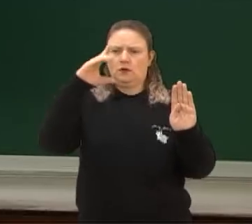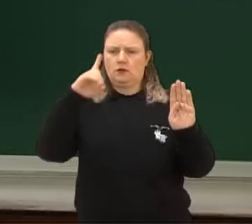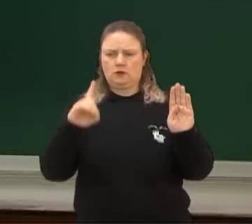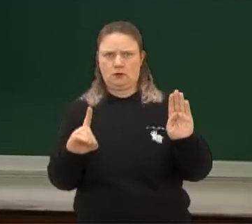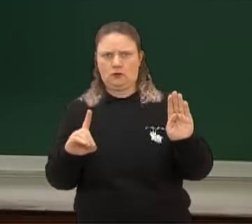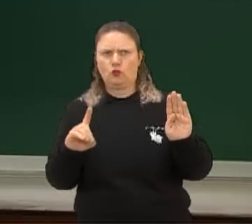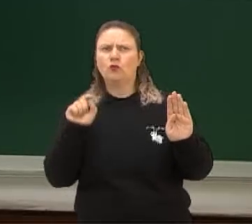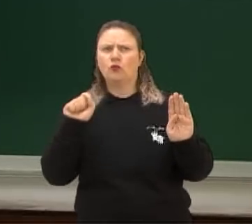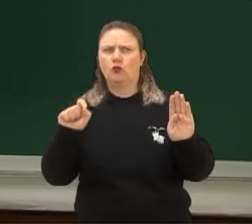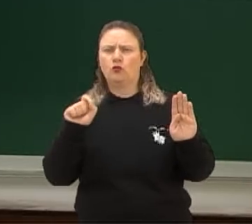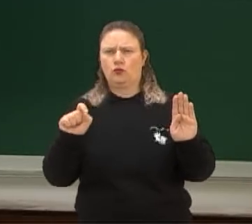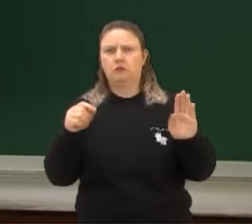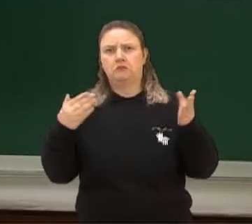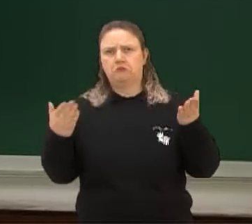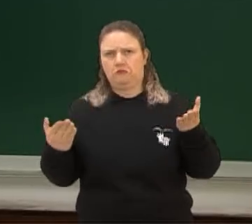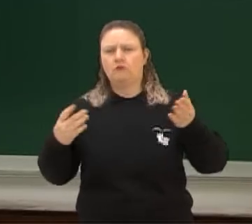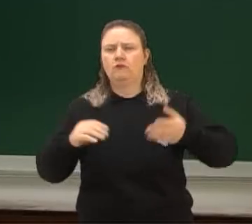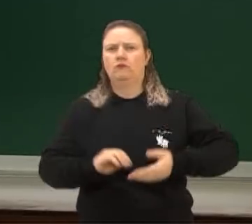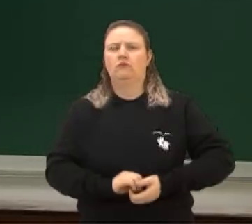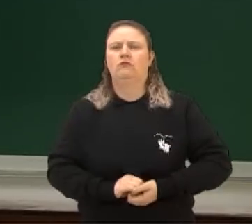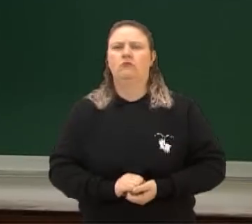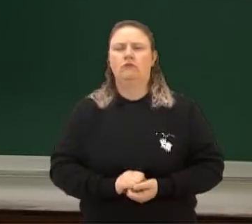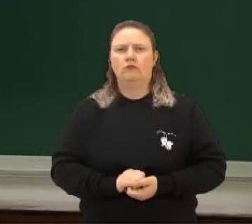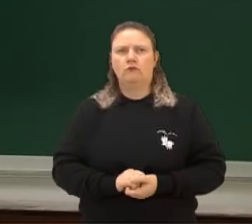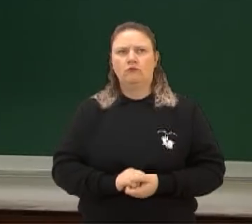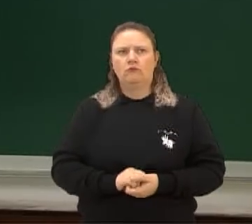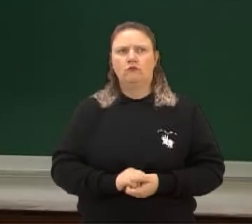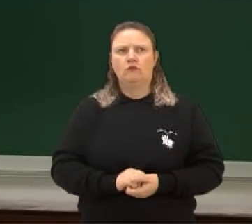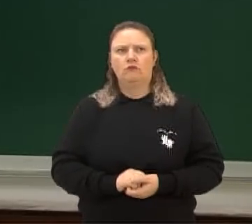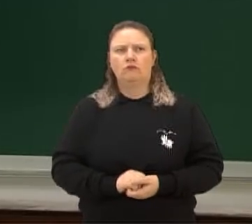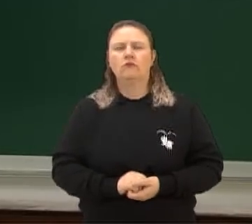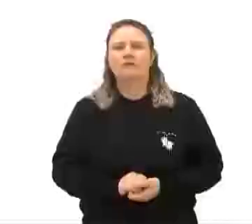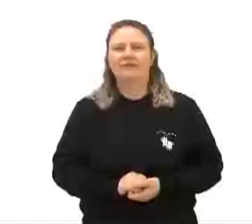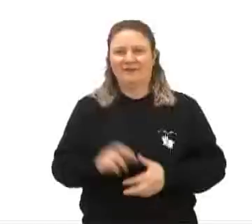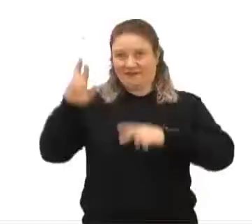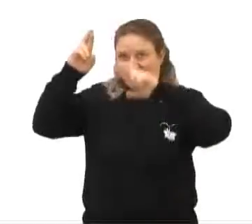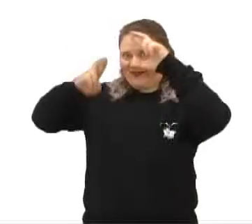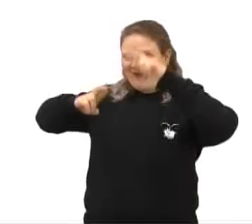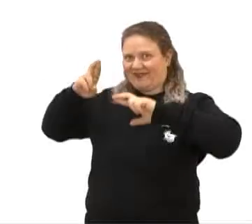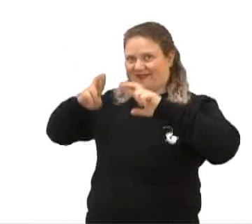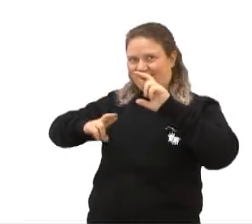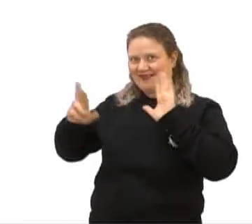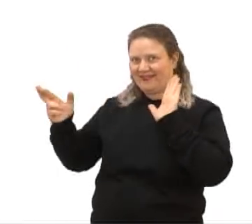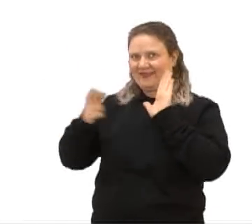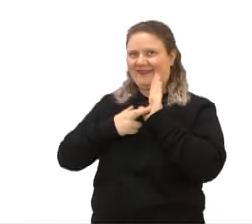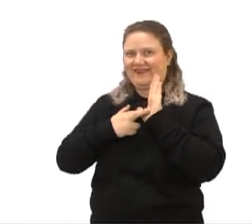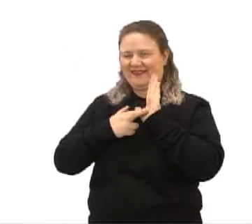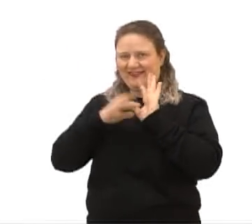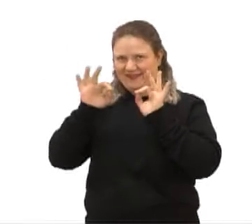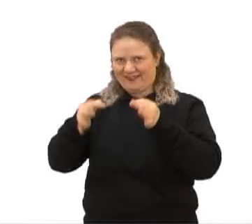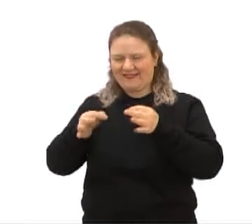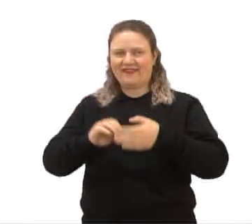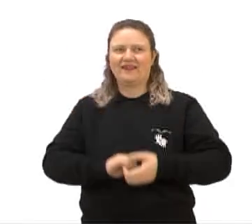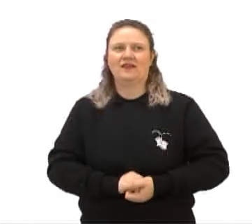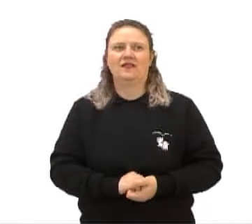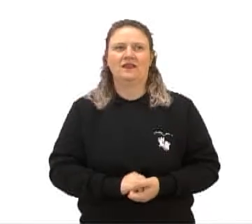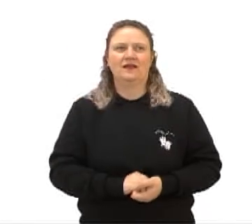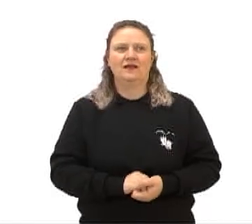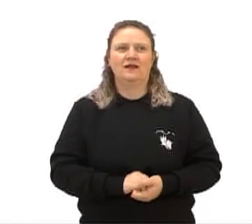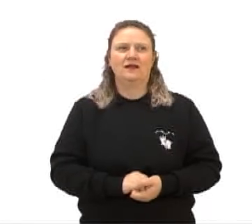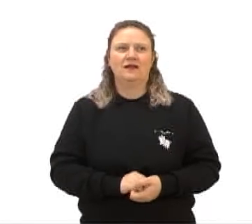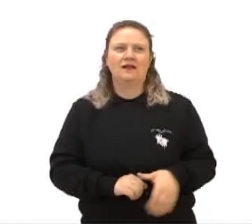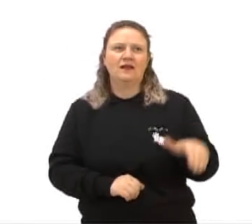e depois o particípio passado do verbo principal. Vamos conferir a resposta? Vejam lá, né?